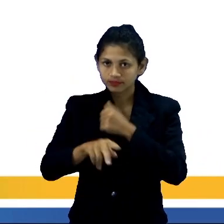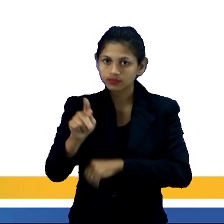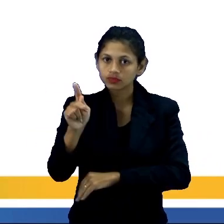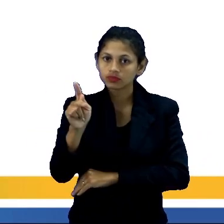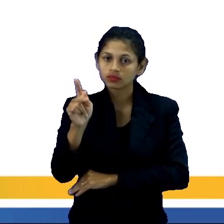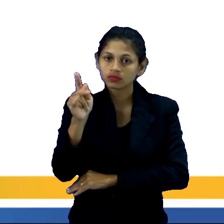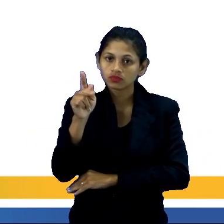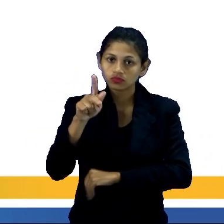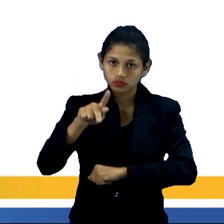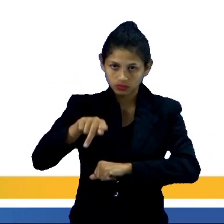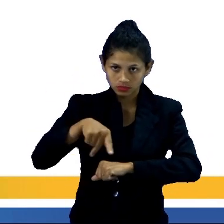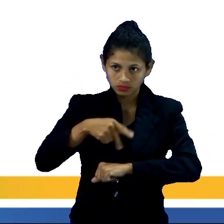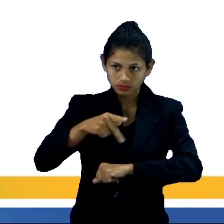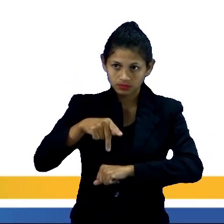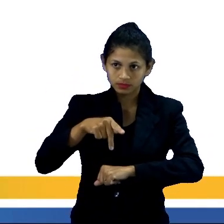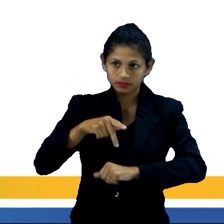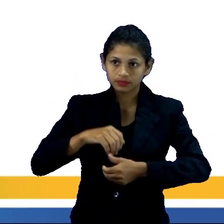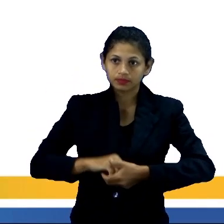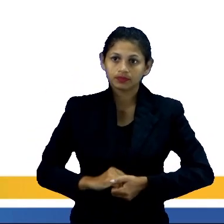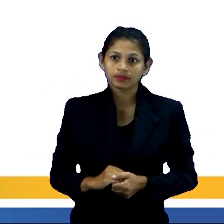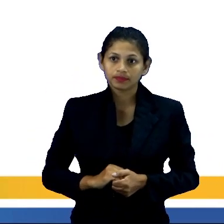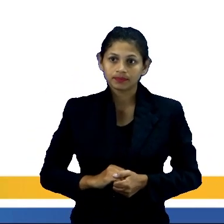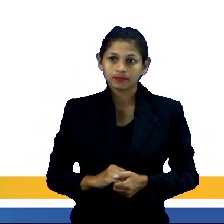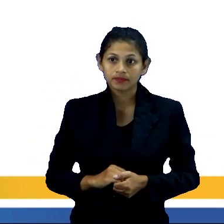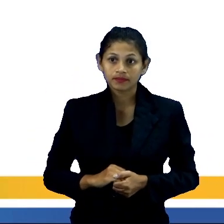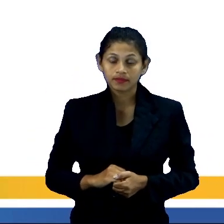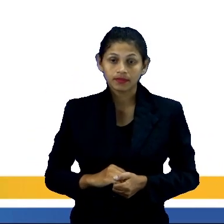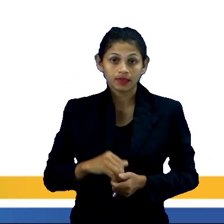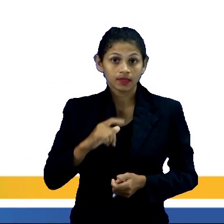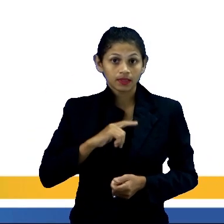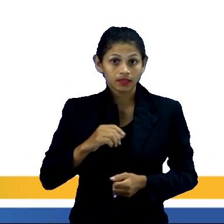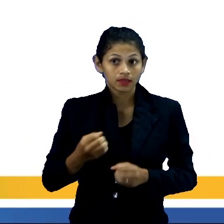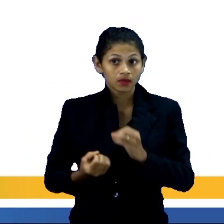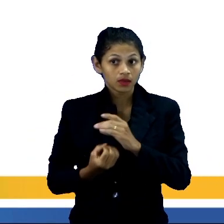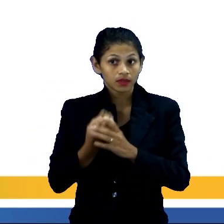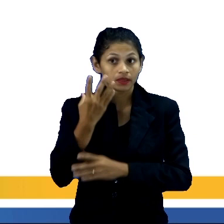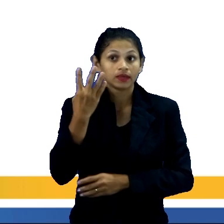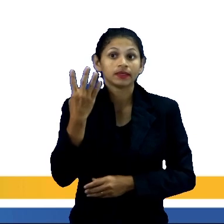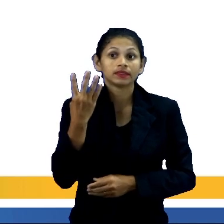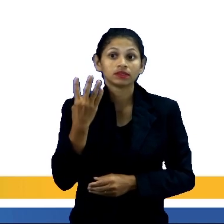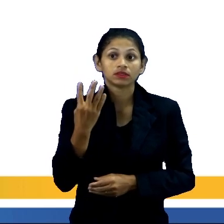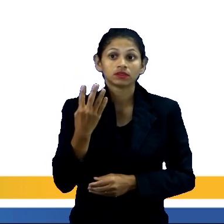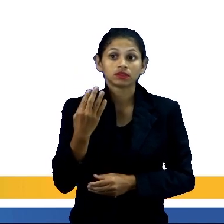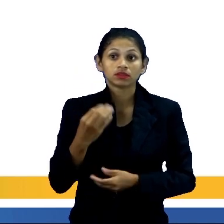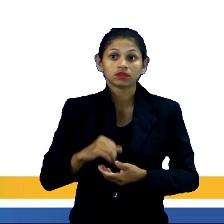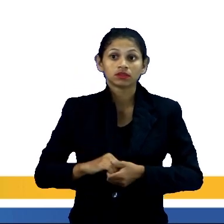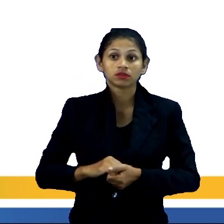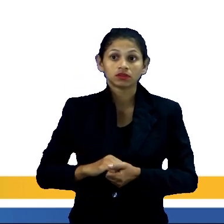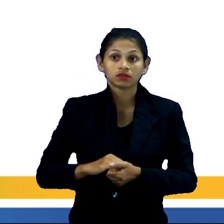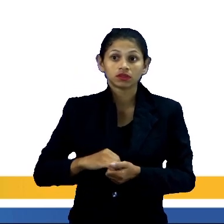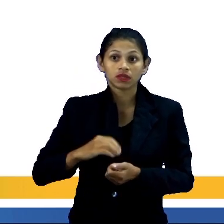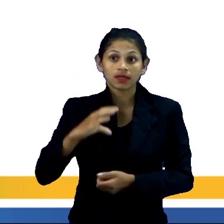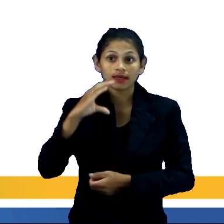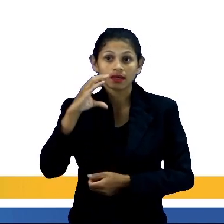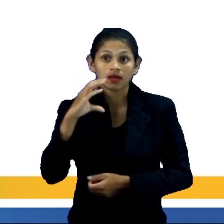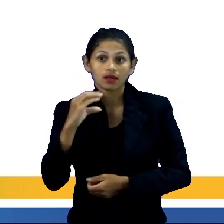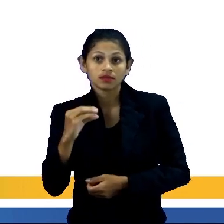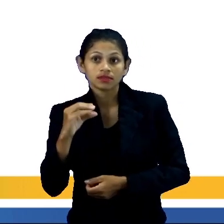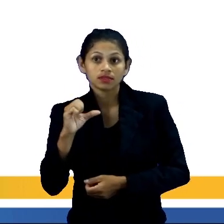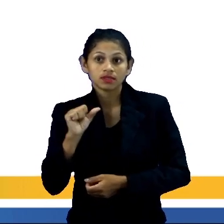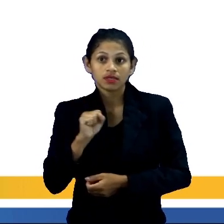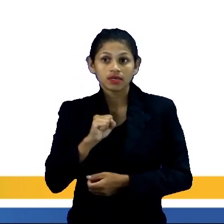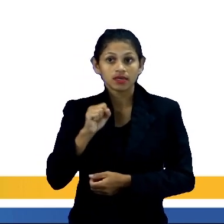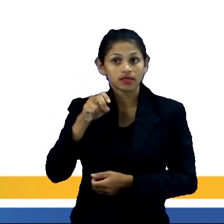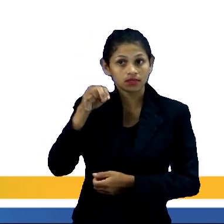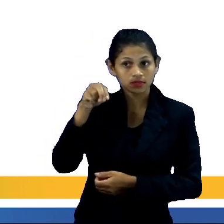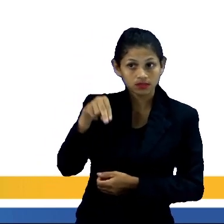E aí a gente tem aí também, né, a criação das Companhia Siderúrgica Nacional, em 1947, Também temos